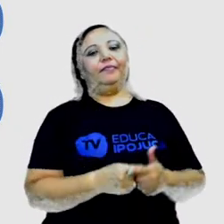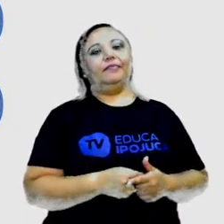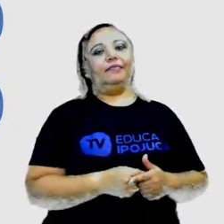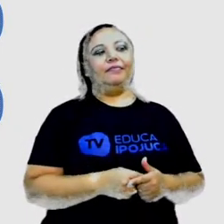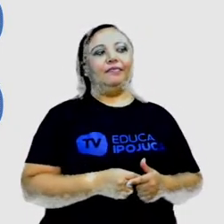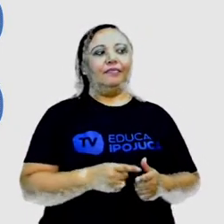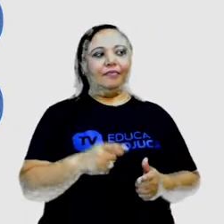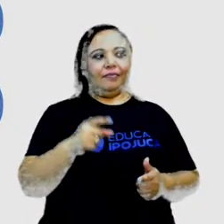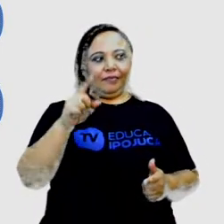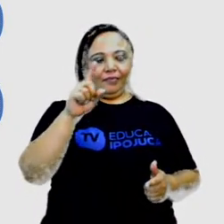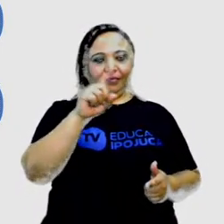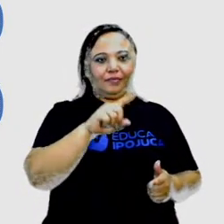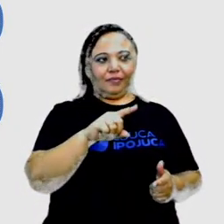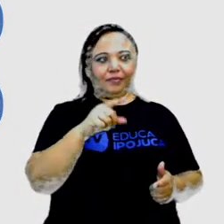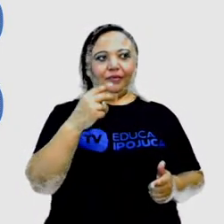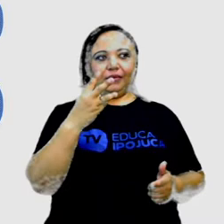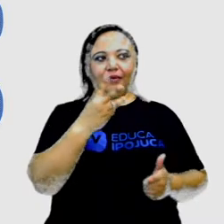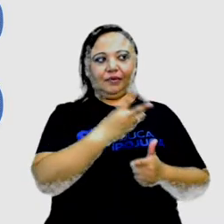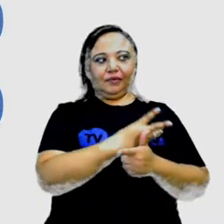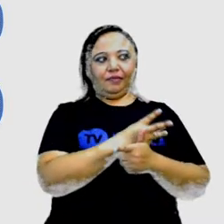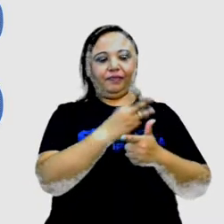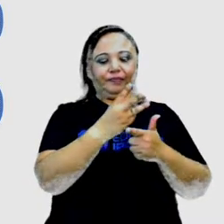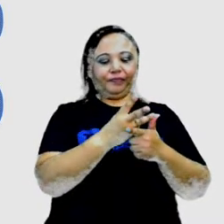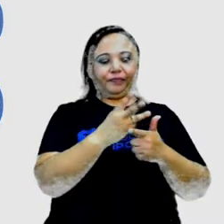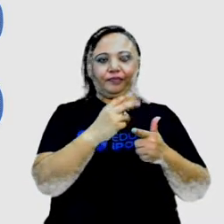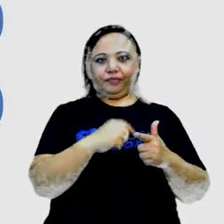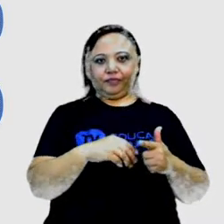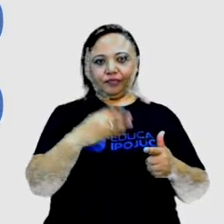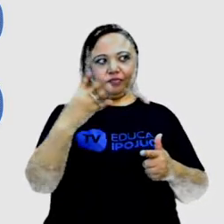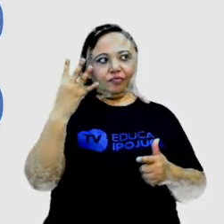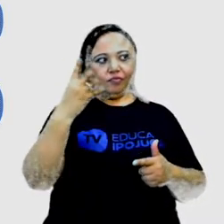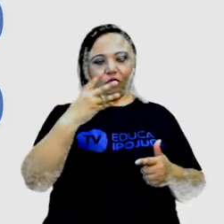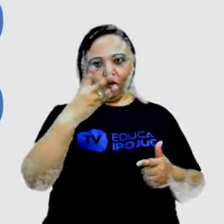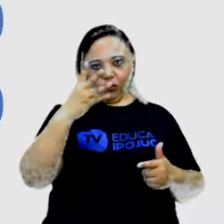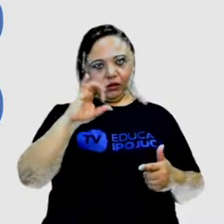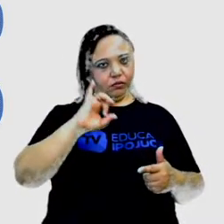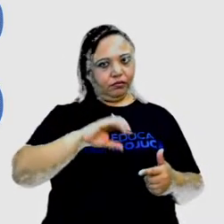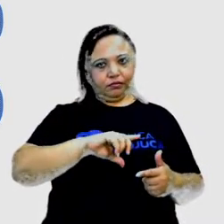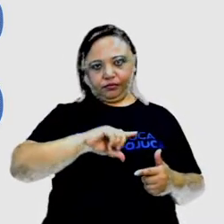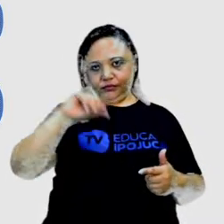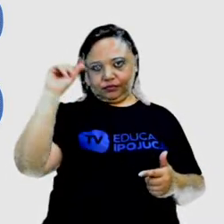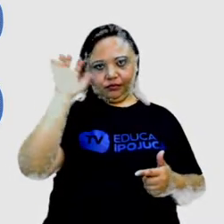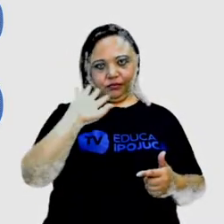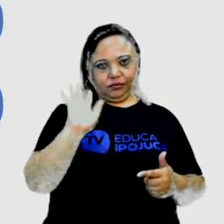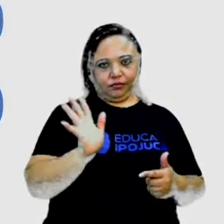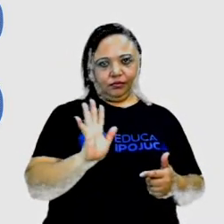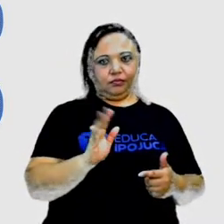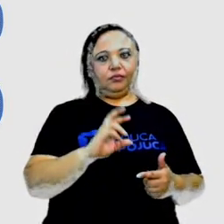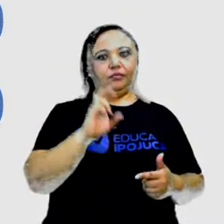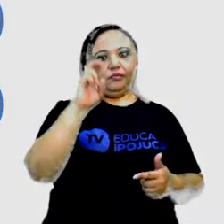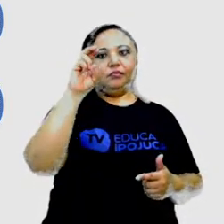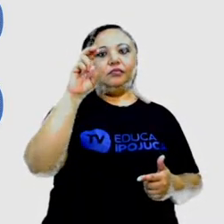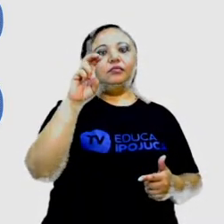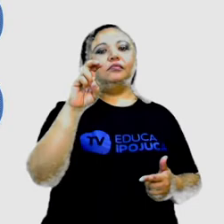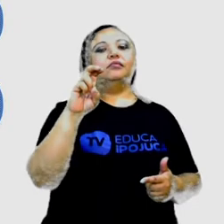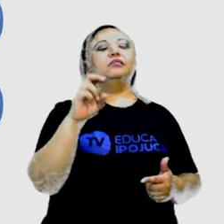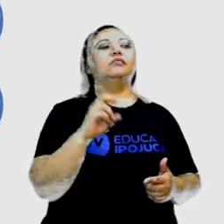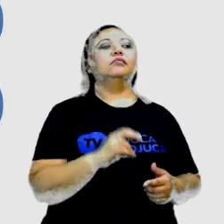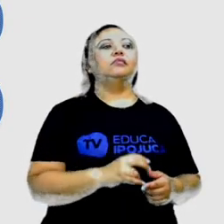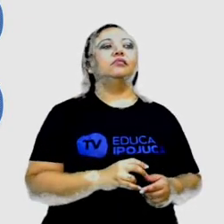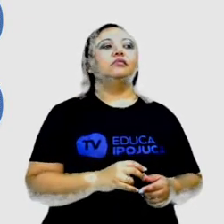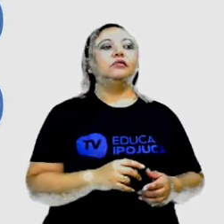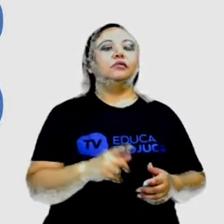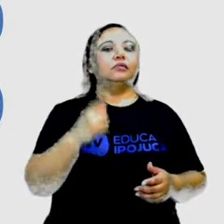certo. 3 é primo. O 4 já foi embora. Foi legal, ó. O 5. Só que antes